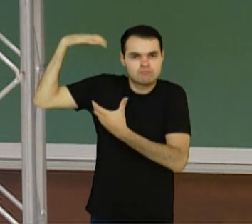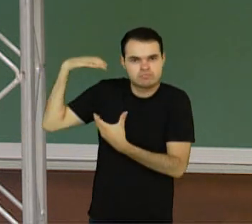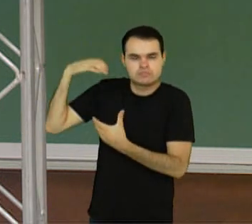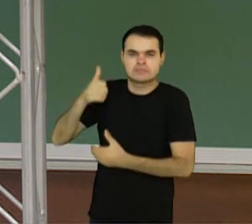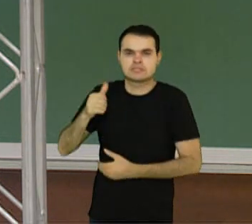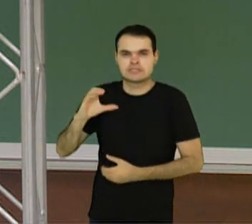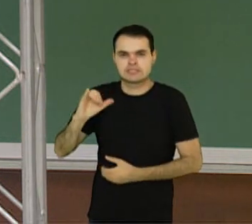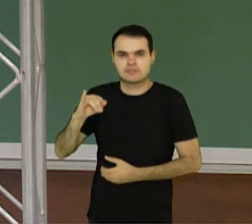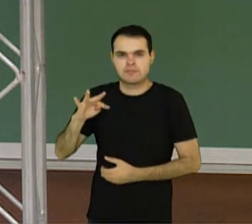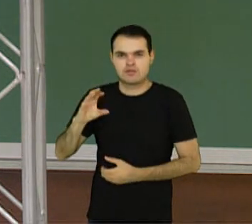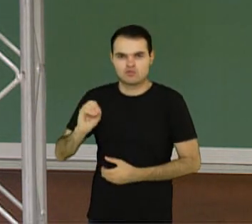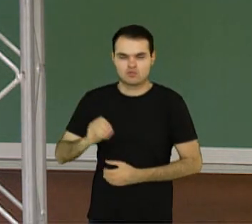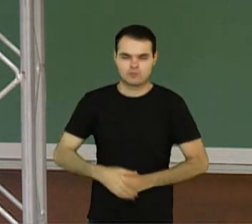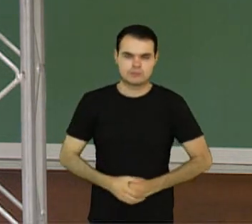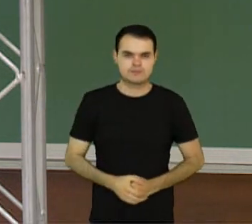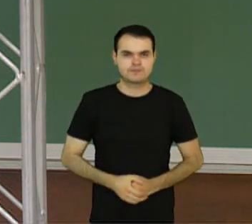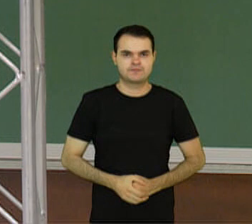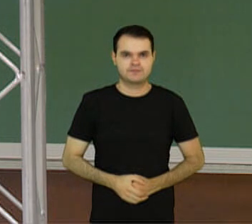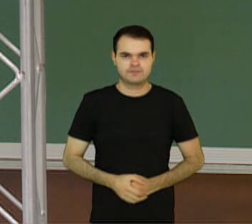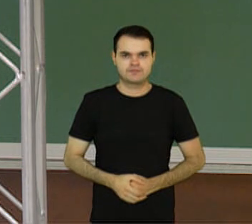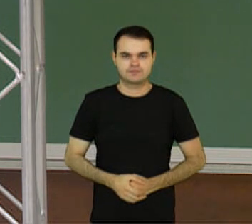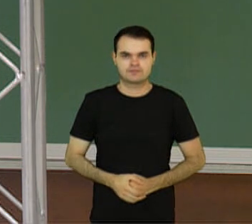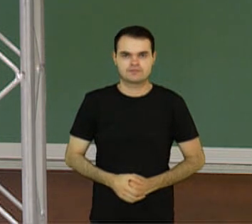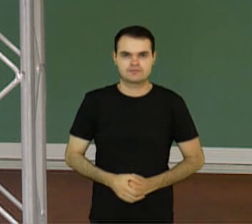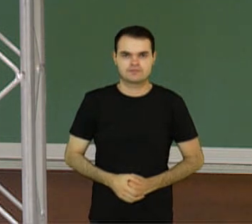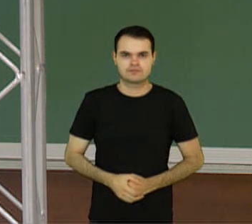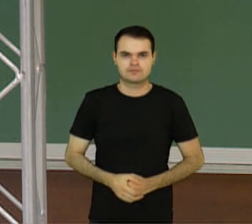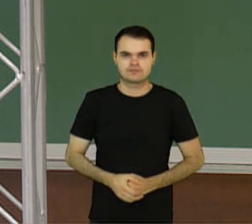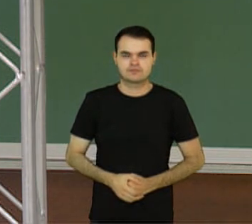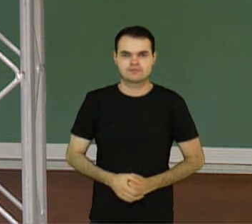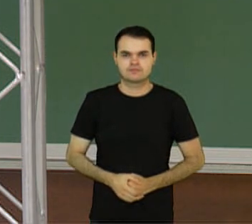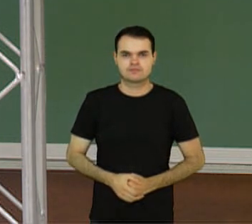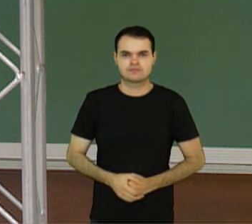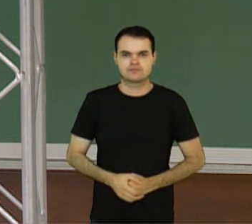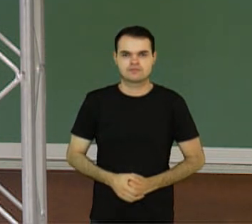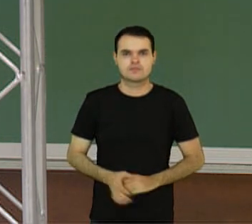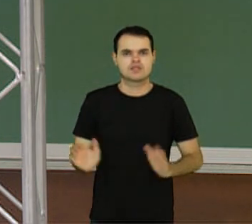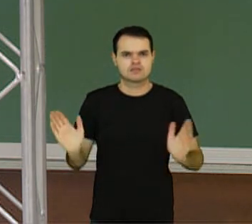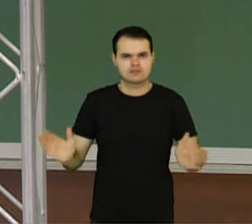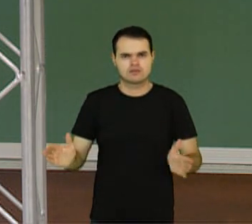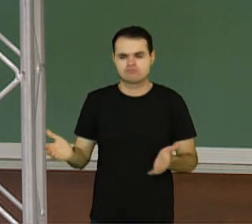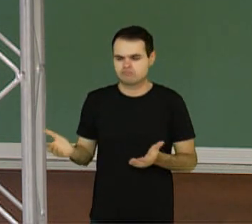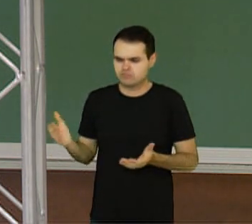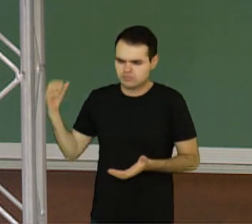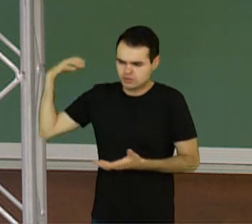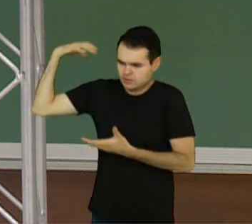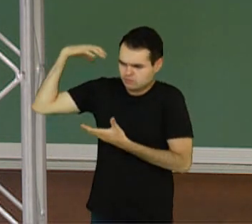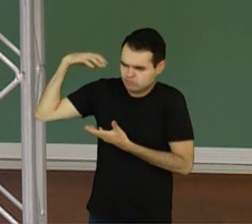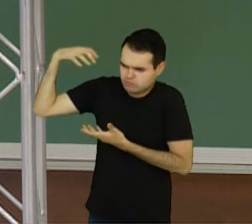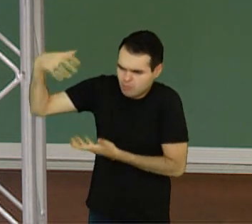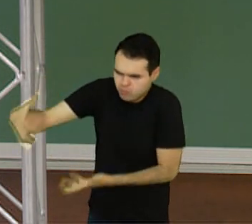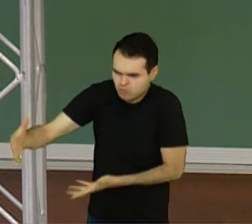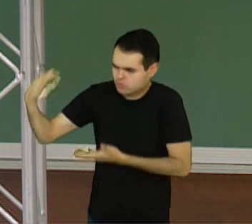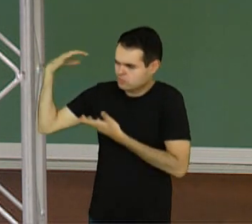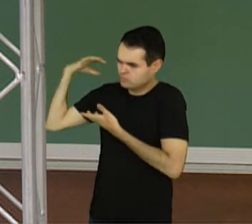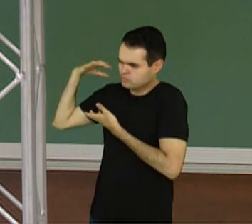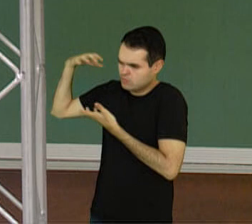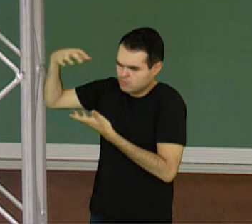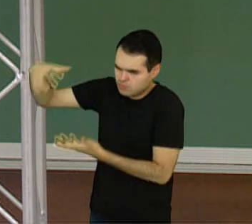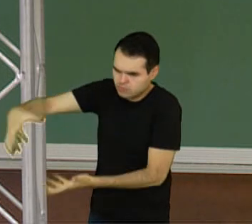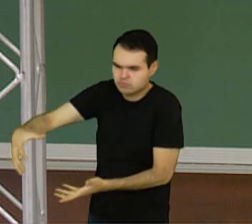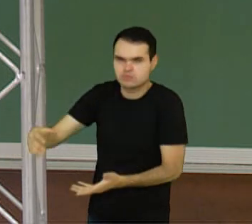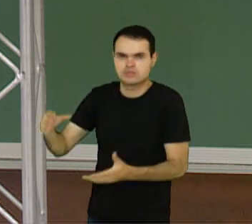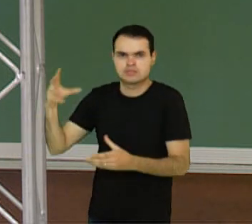ok? Então, como nós já colocamos 100 sacos de cimento dentro